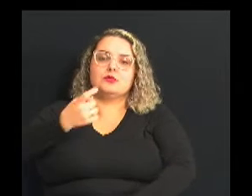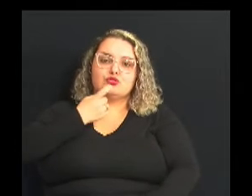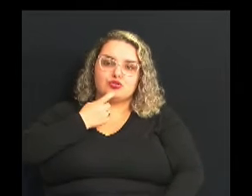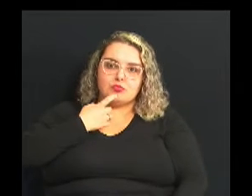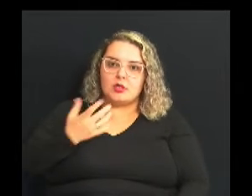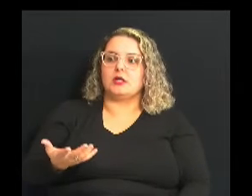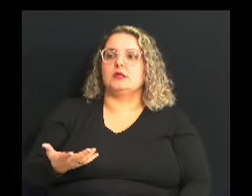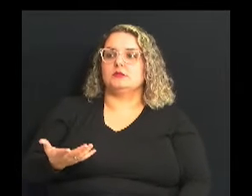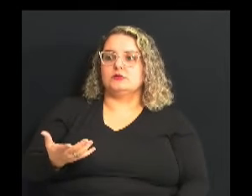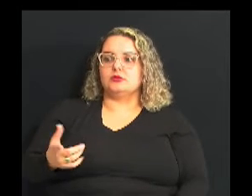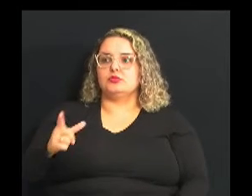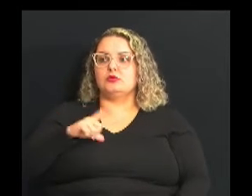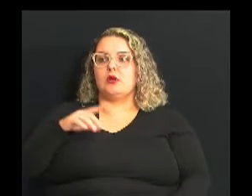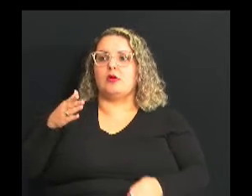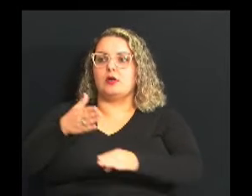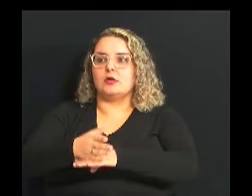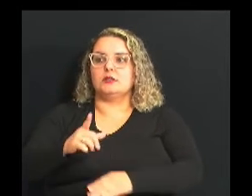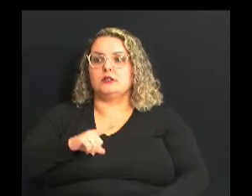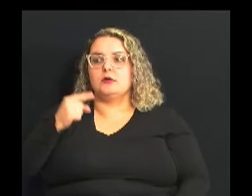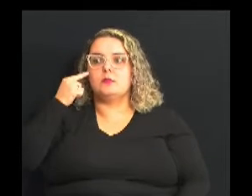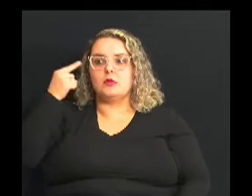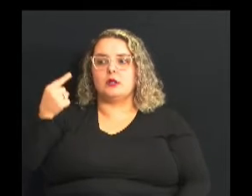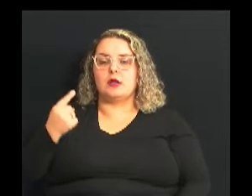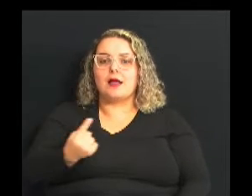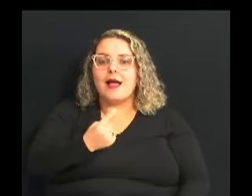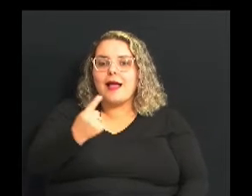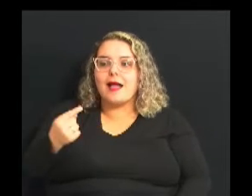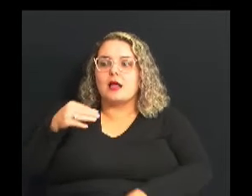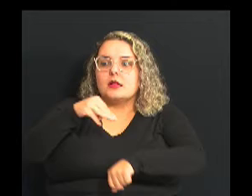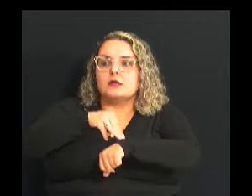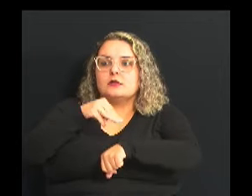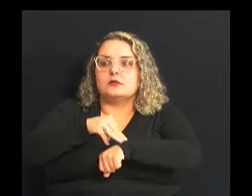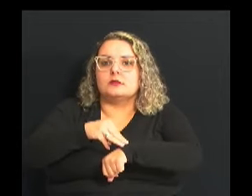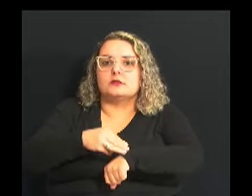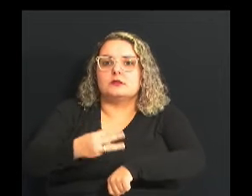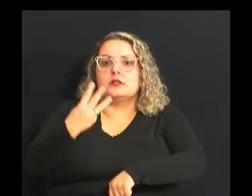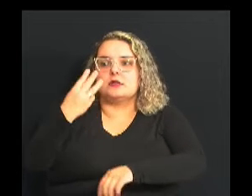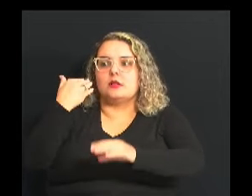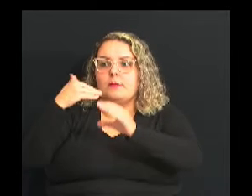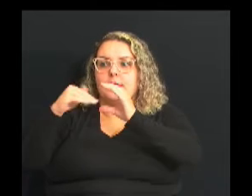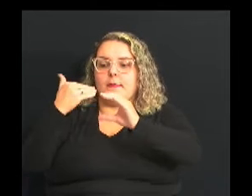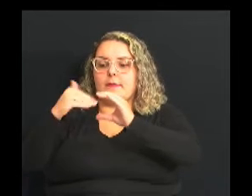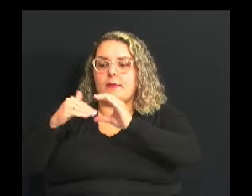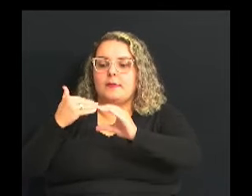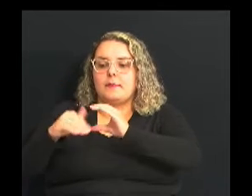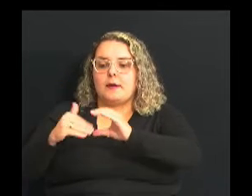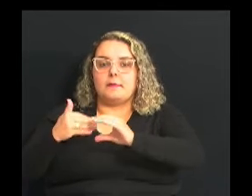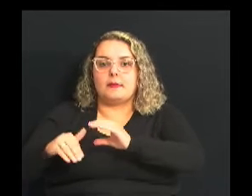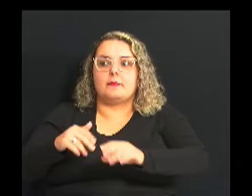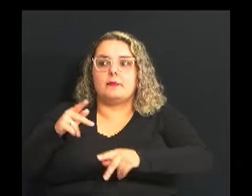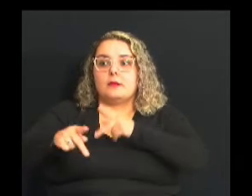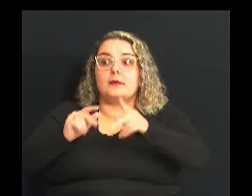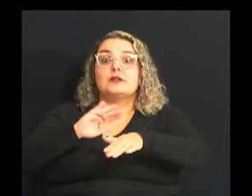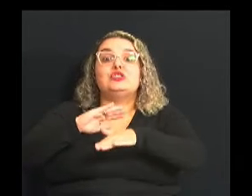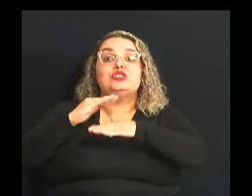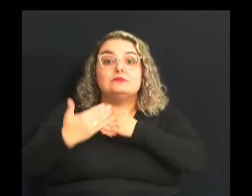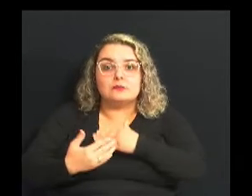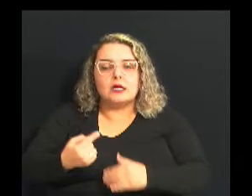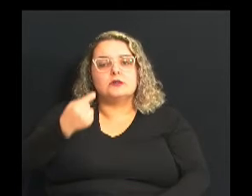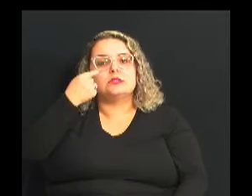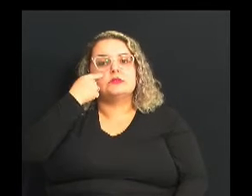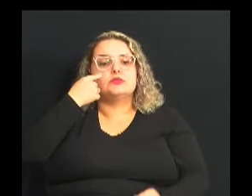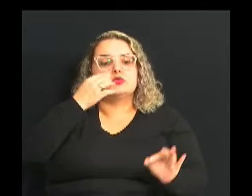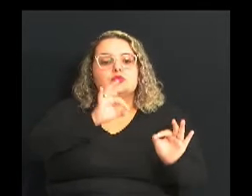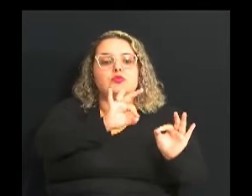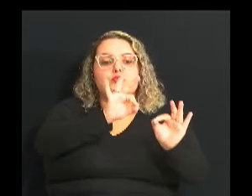uma participação, para vocês terem uma ideia, a cada minuto nós tivemos 3 mensagens de população de bairro que estava assistindo. Né? Então nós